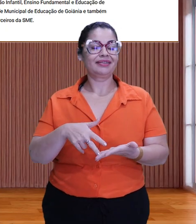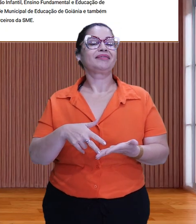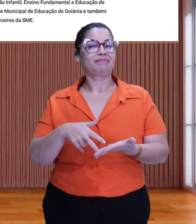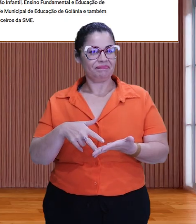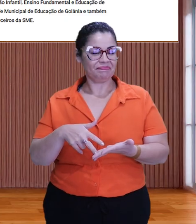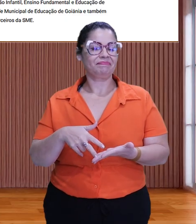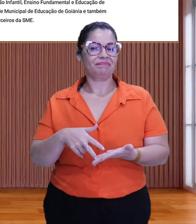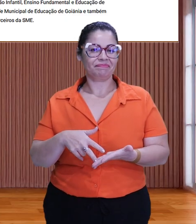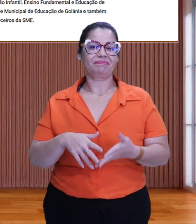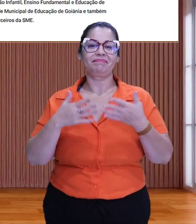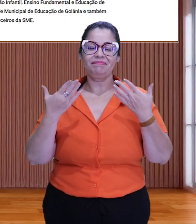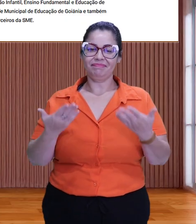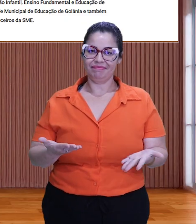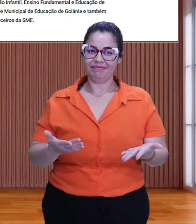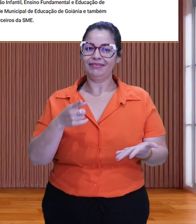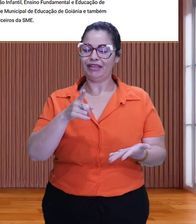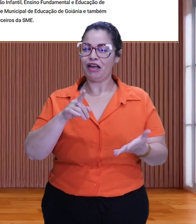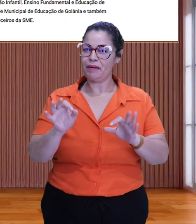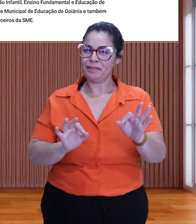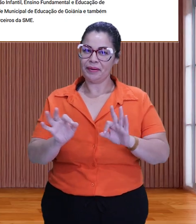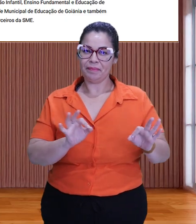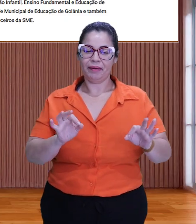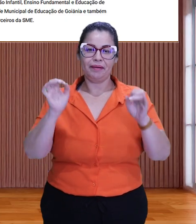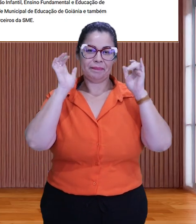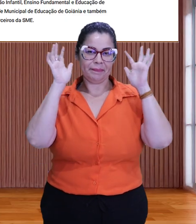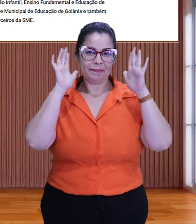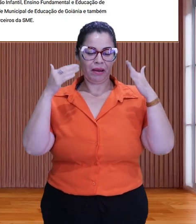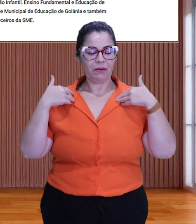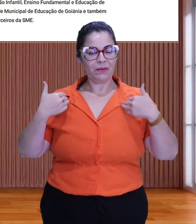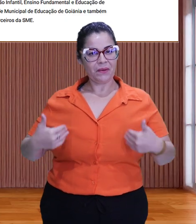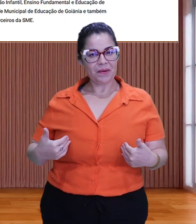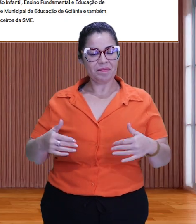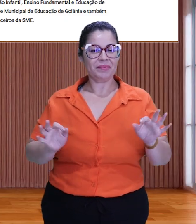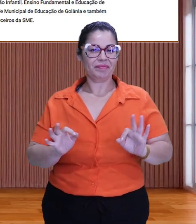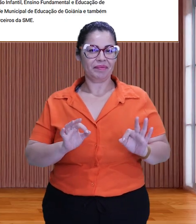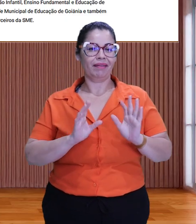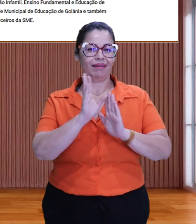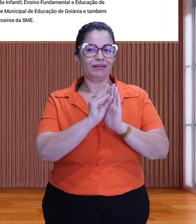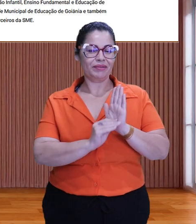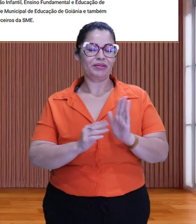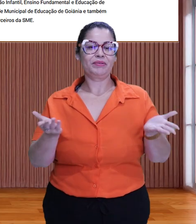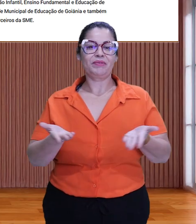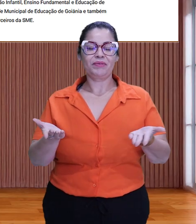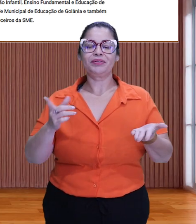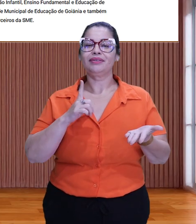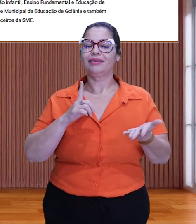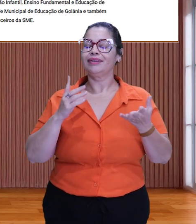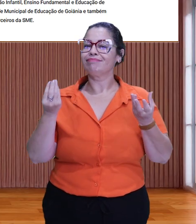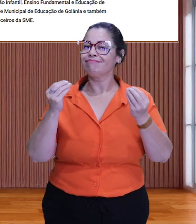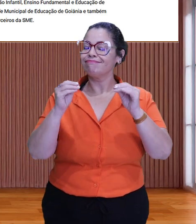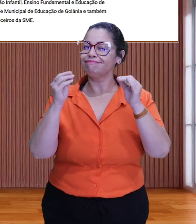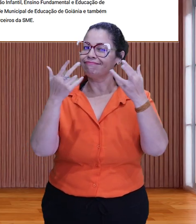dança. É isso mesmo! Então, já prepara a mente e o corpo, porque o conteúdo de hoje